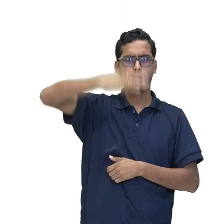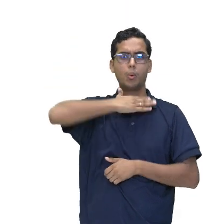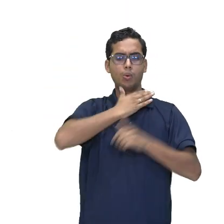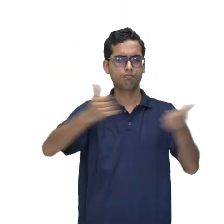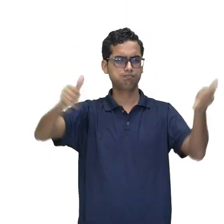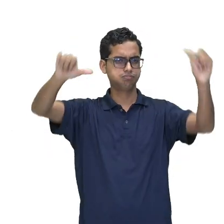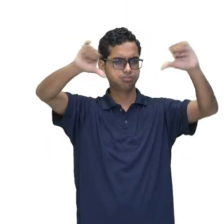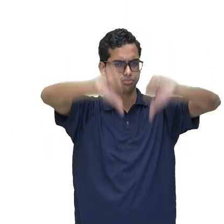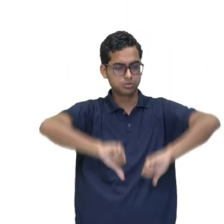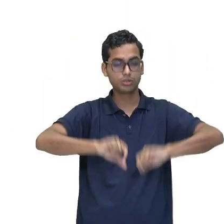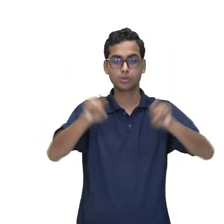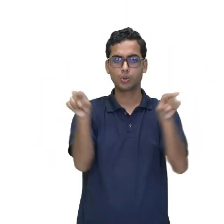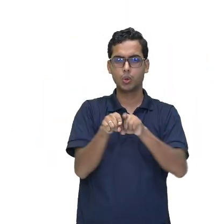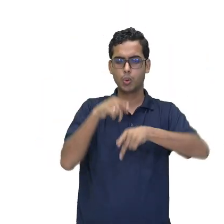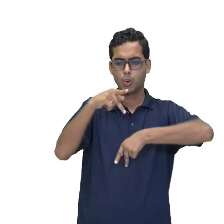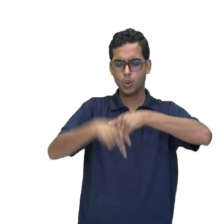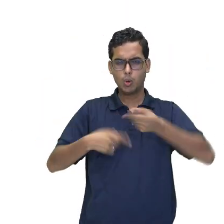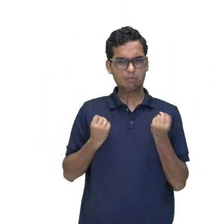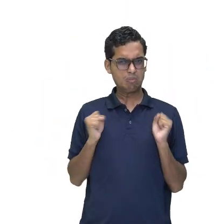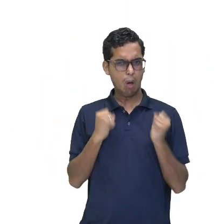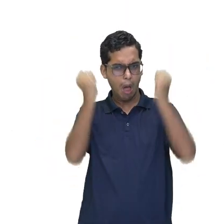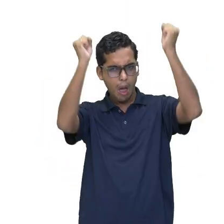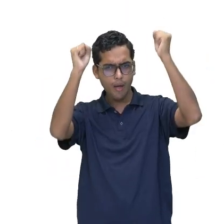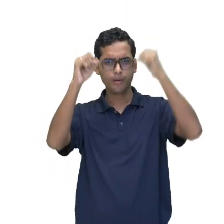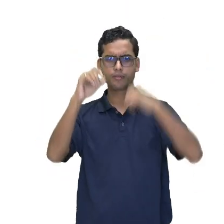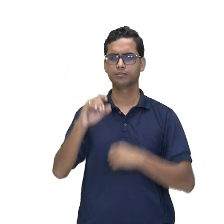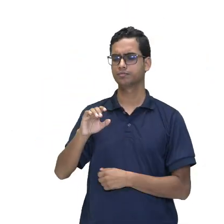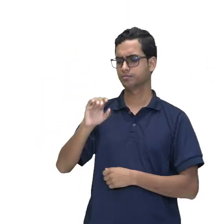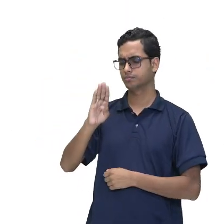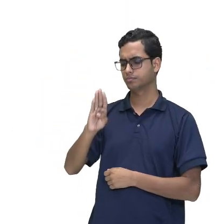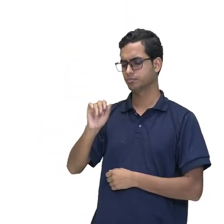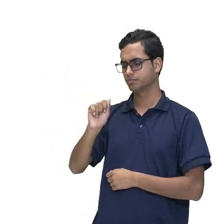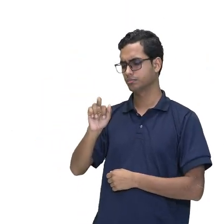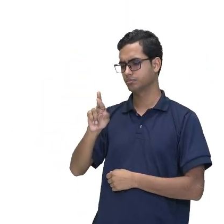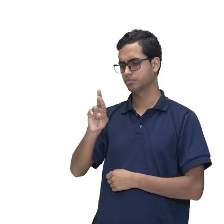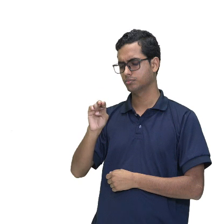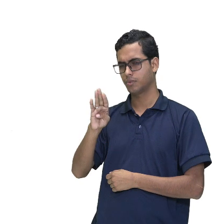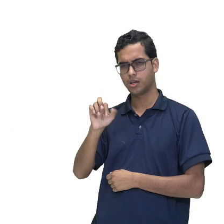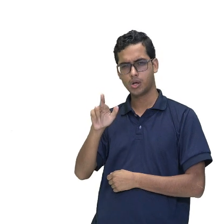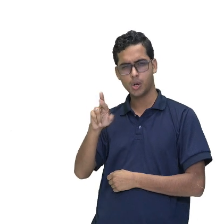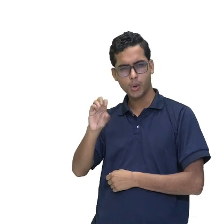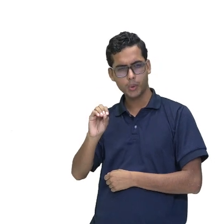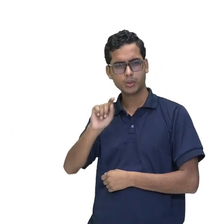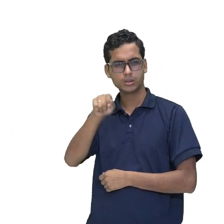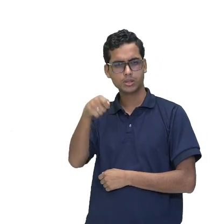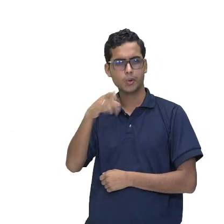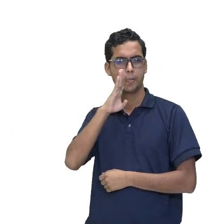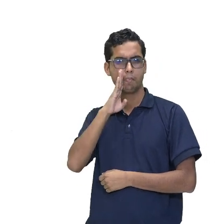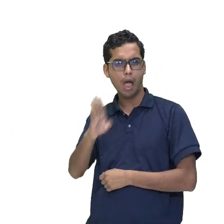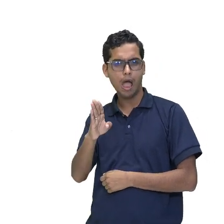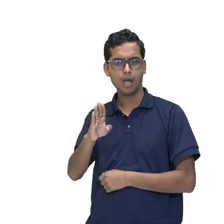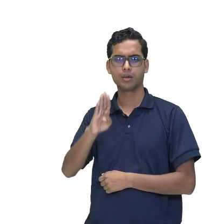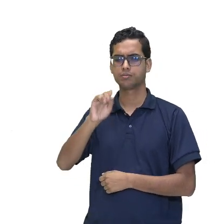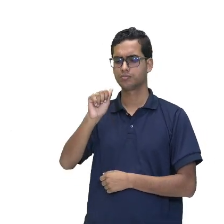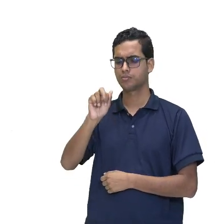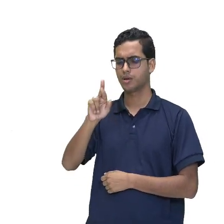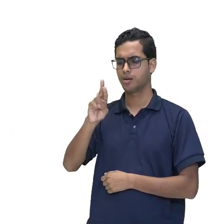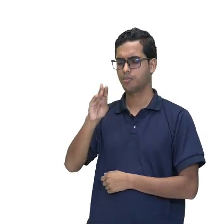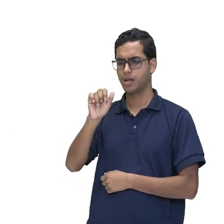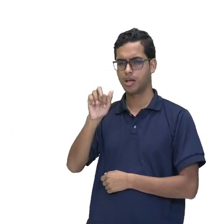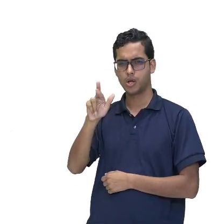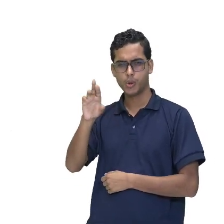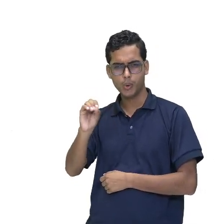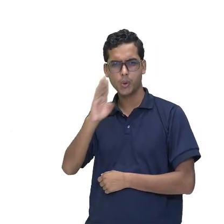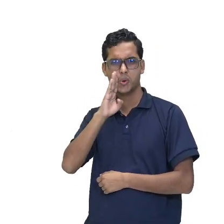dos bárbaros e a queda desse grande império que se desenvolveu na Europa nesse momento e que se ampliou para a Ásia, para a África e dentro da